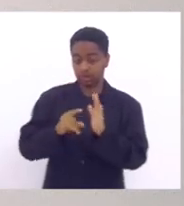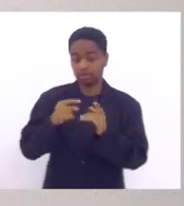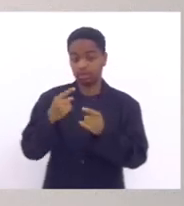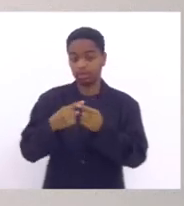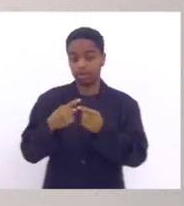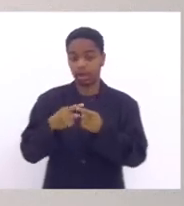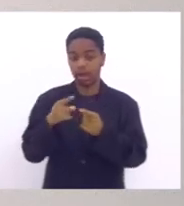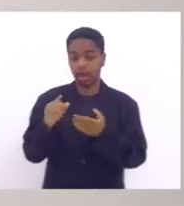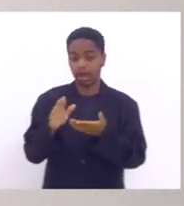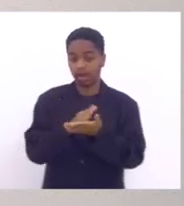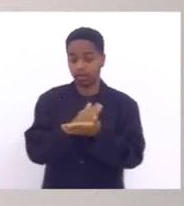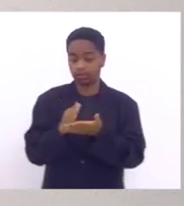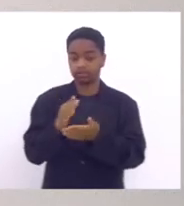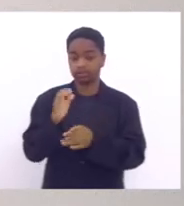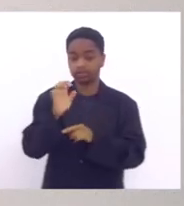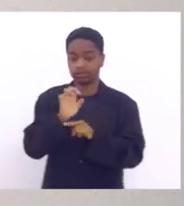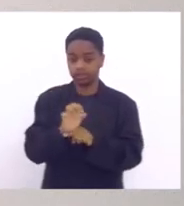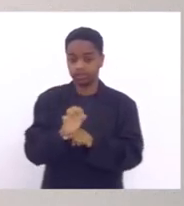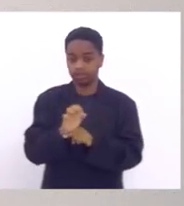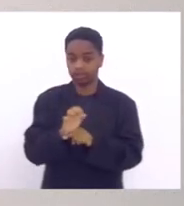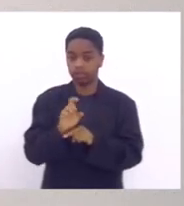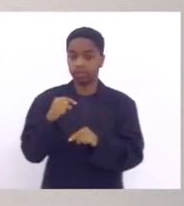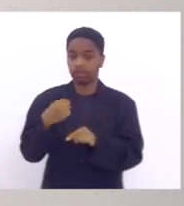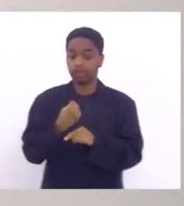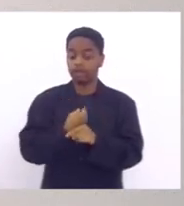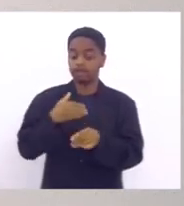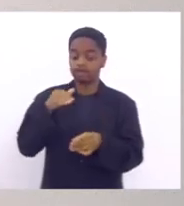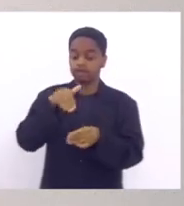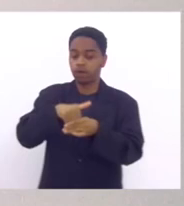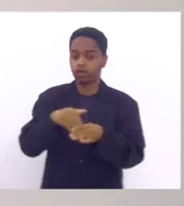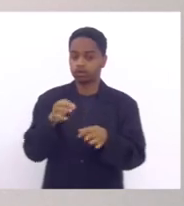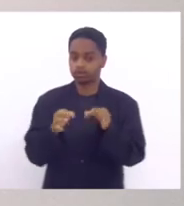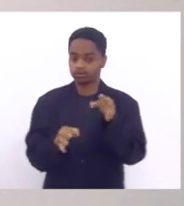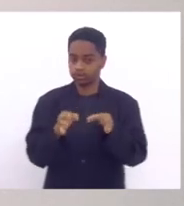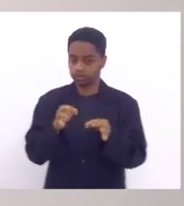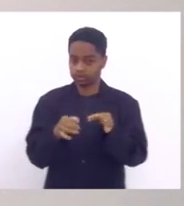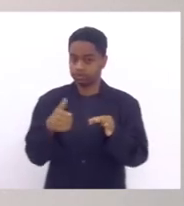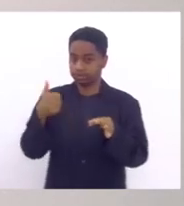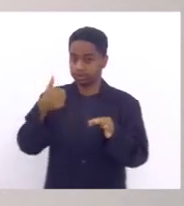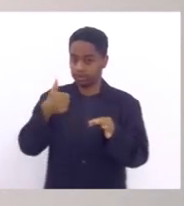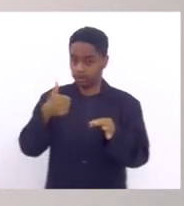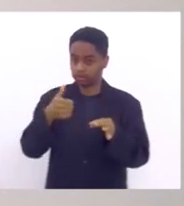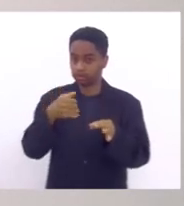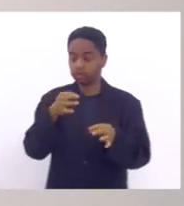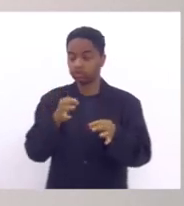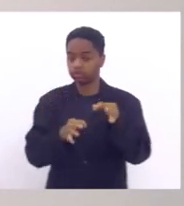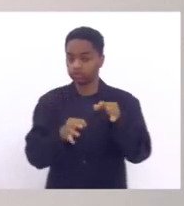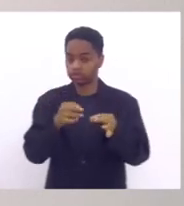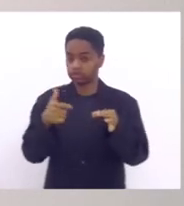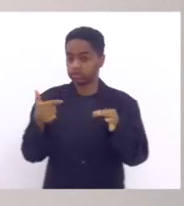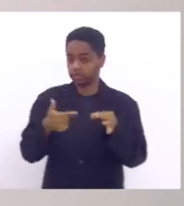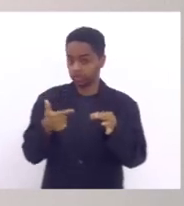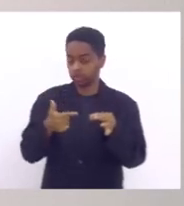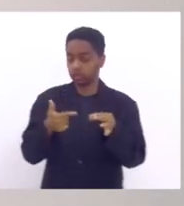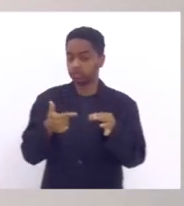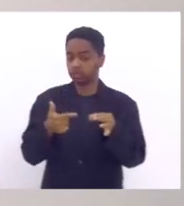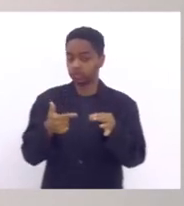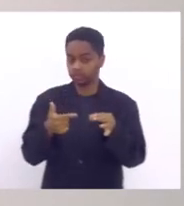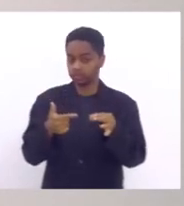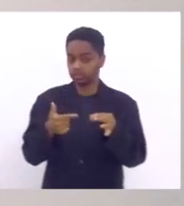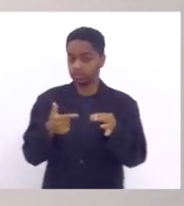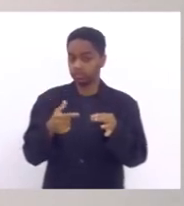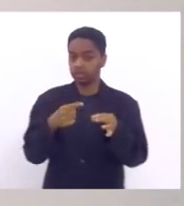estados o juiz é eleito o juiz de primeiro grau e o juiz de segundo grau juiz de